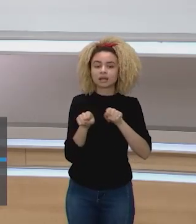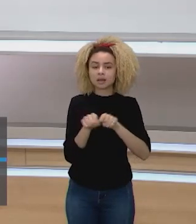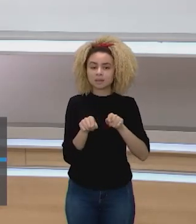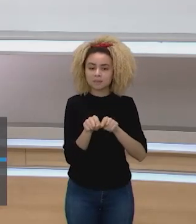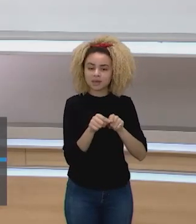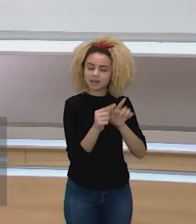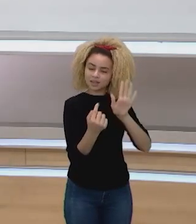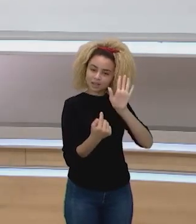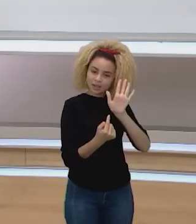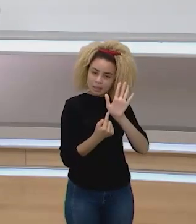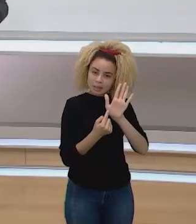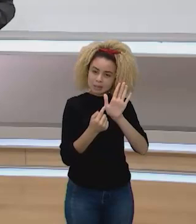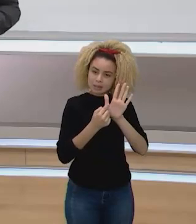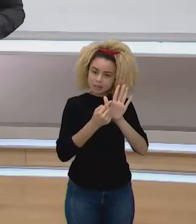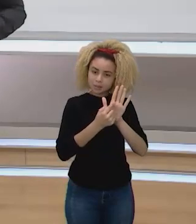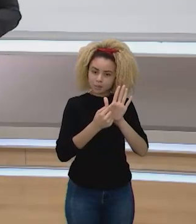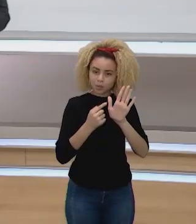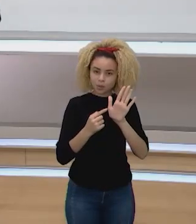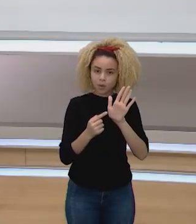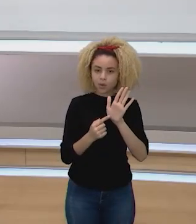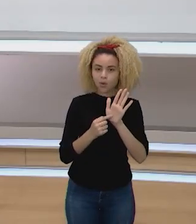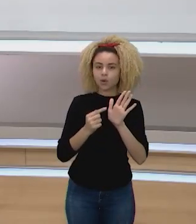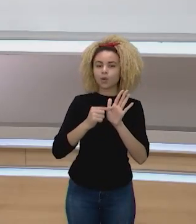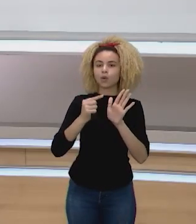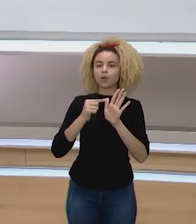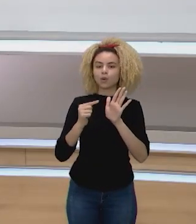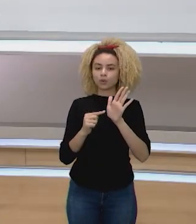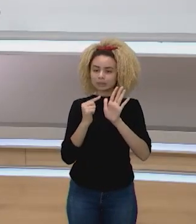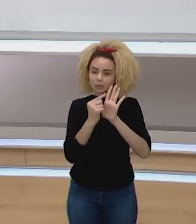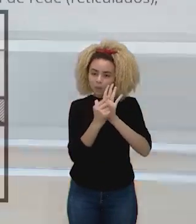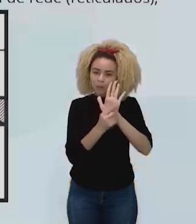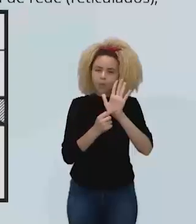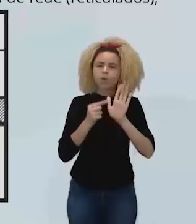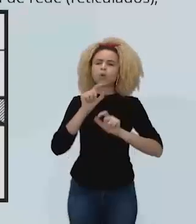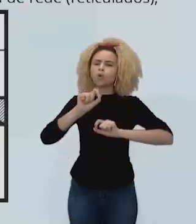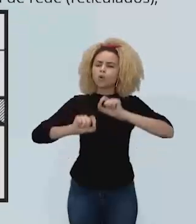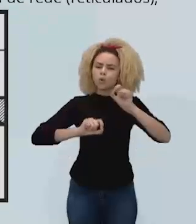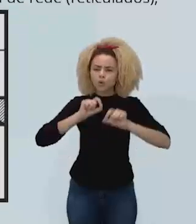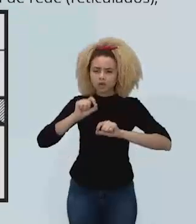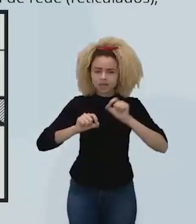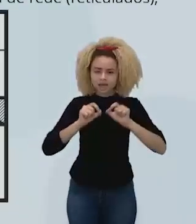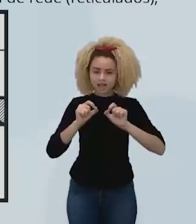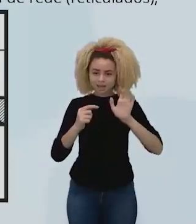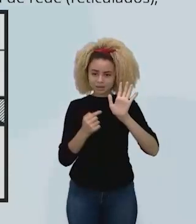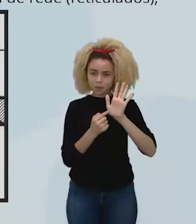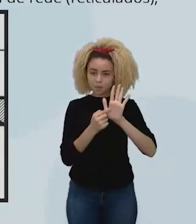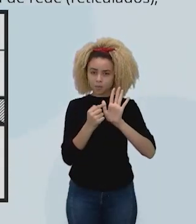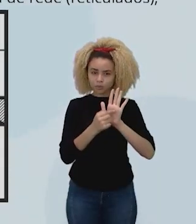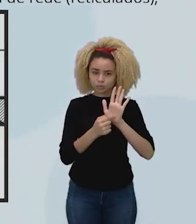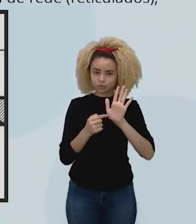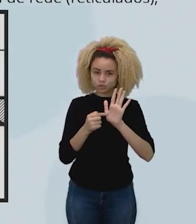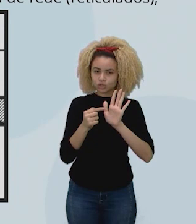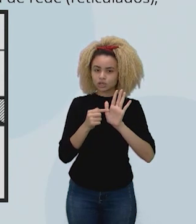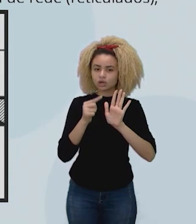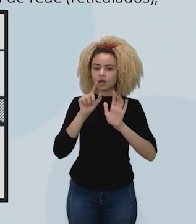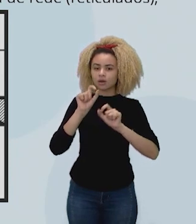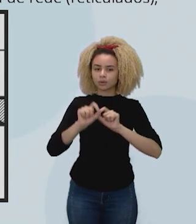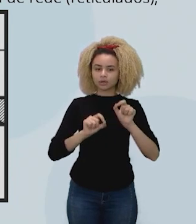dos pontos, né? O reticulado, né? O que é, gente, esse ponto reticulado numa